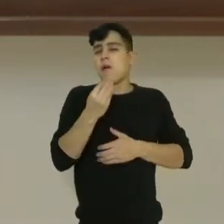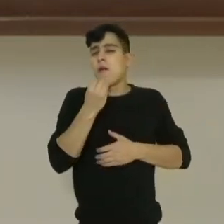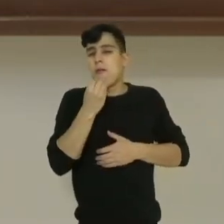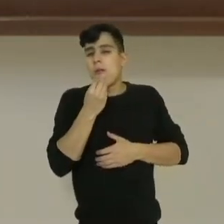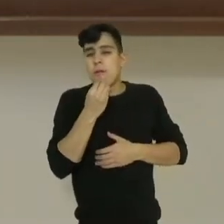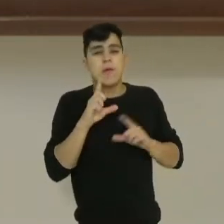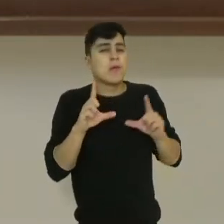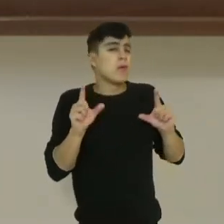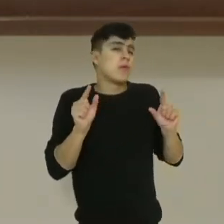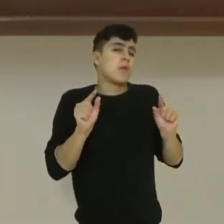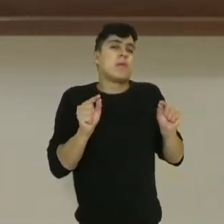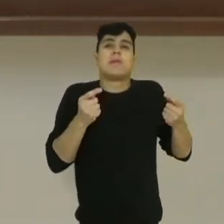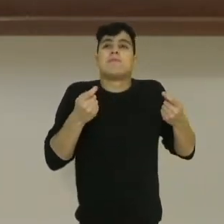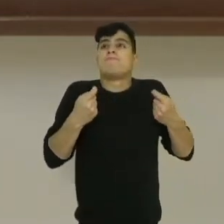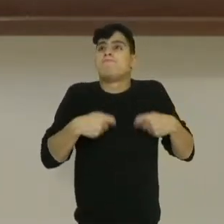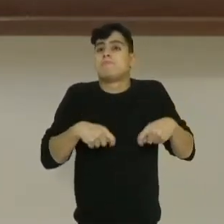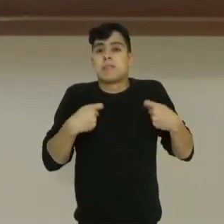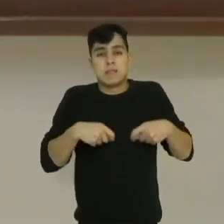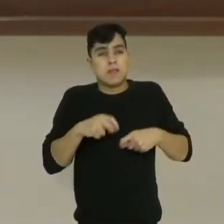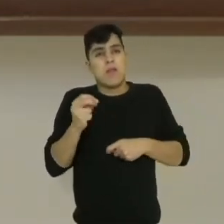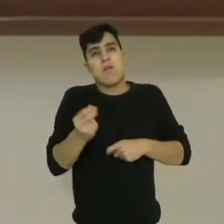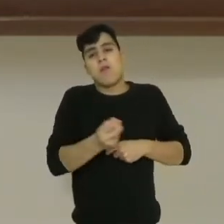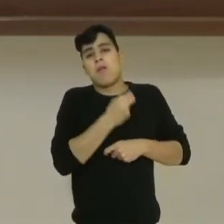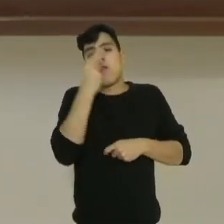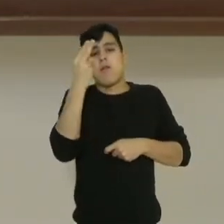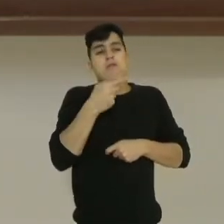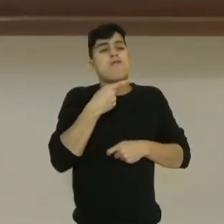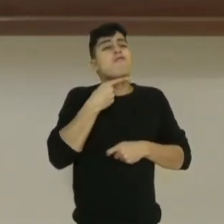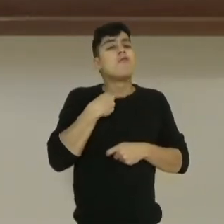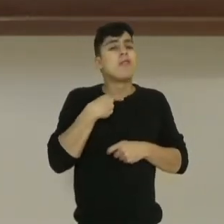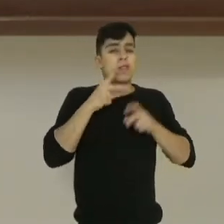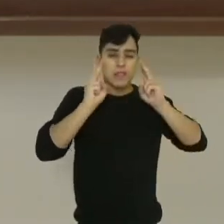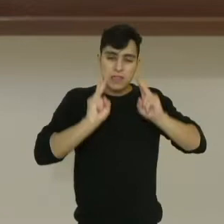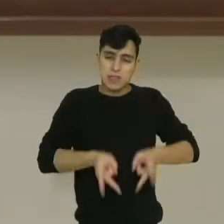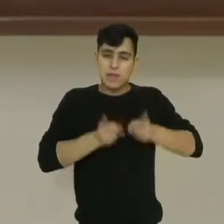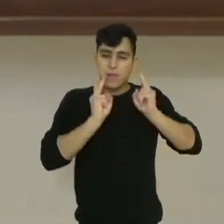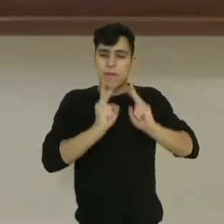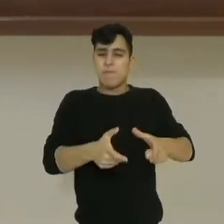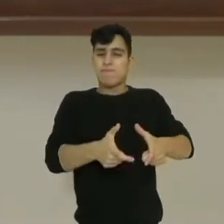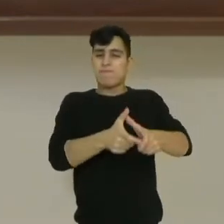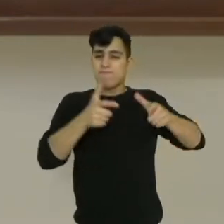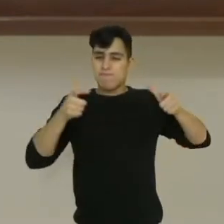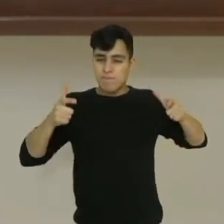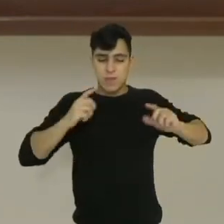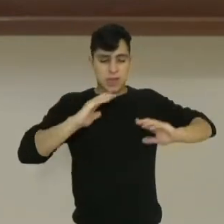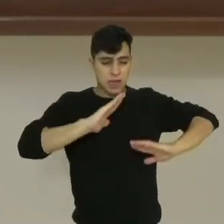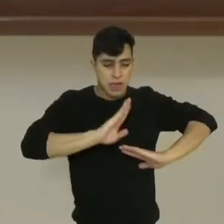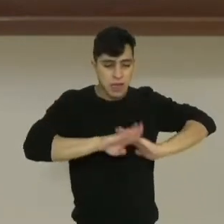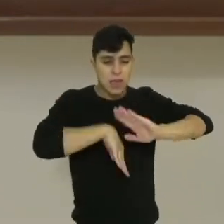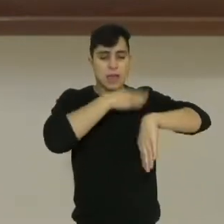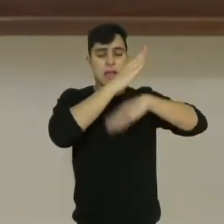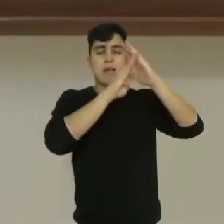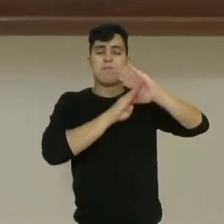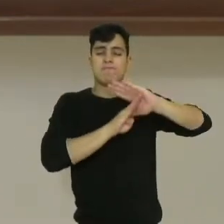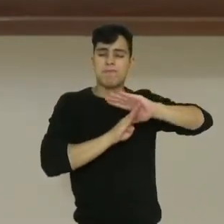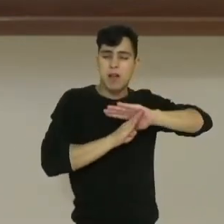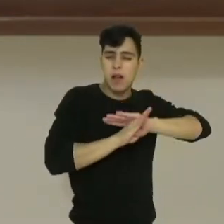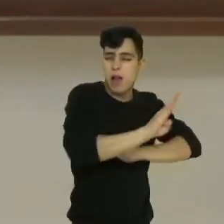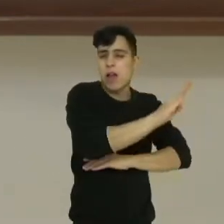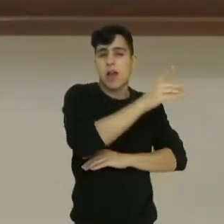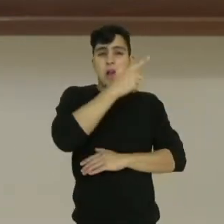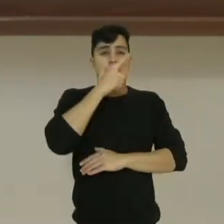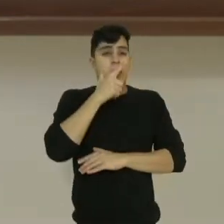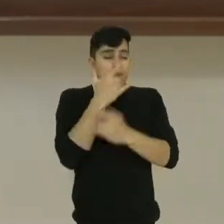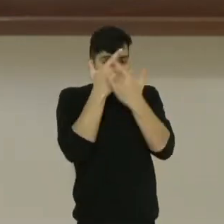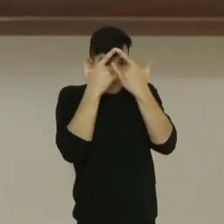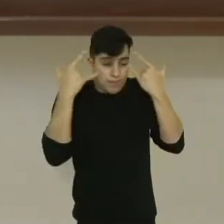uma necessidade ou uma vontade sempre emergente de crescer, desenvolver, ganhar mais. E isso incentivou